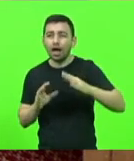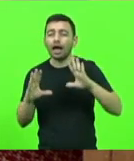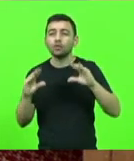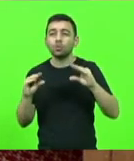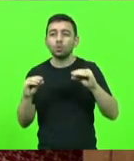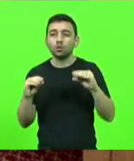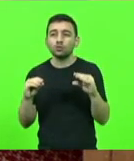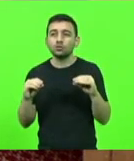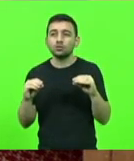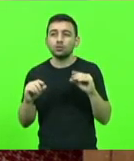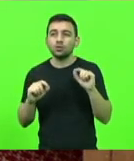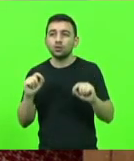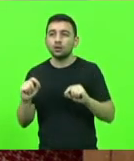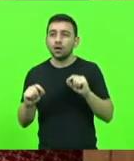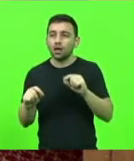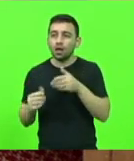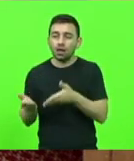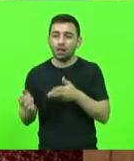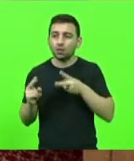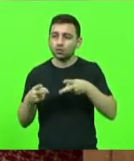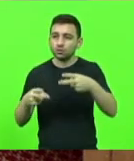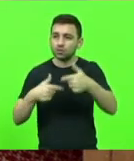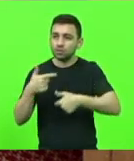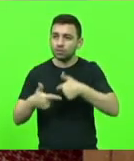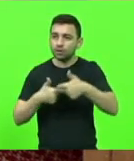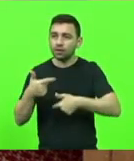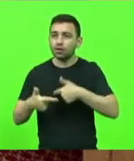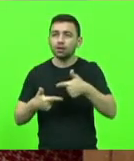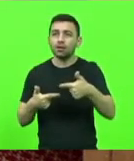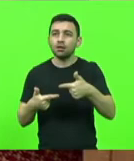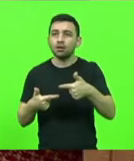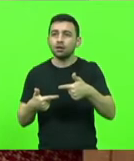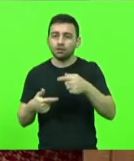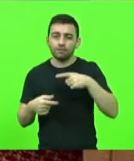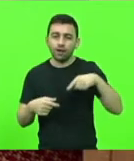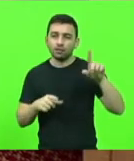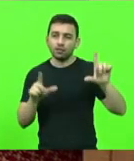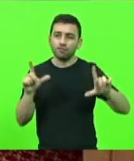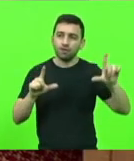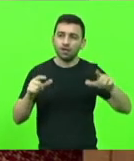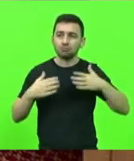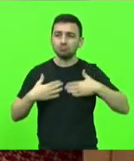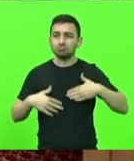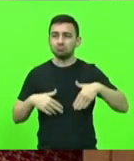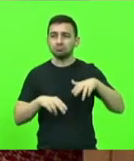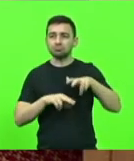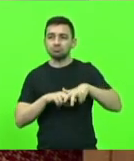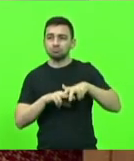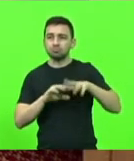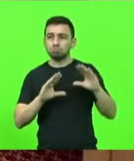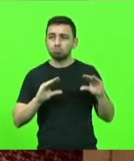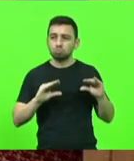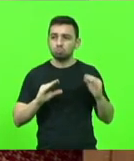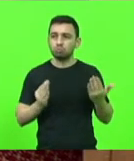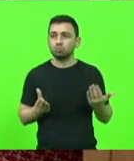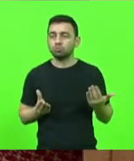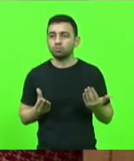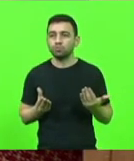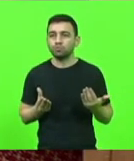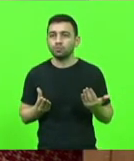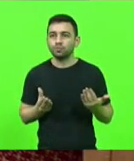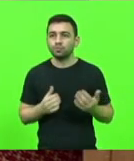noite e a mulher Continua trabalhando e o homem ou vai para televisão vai para o sofá Então essa